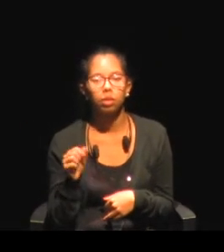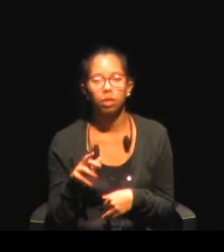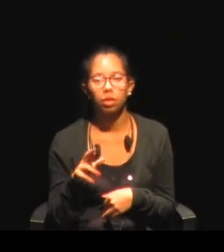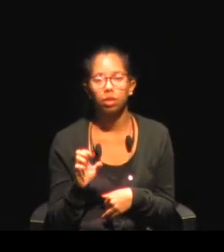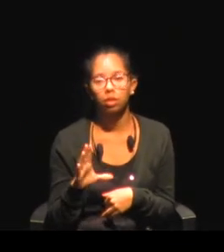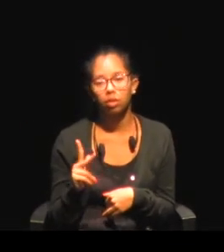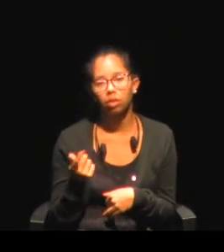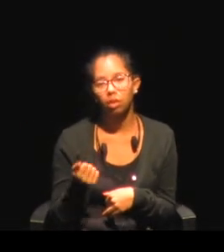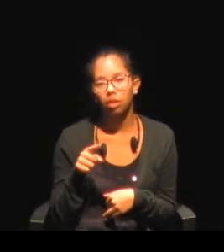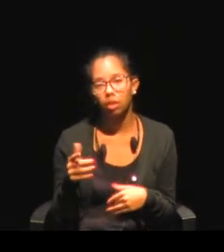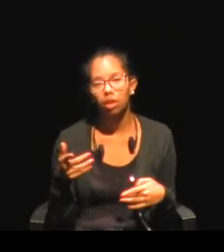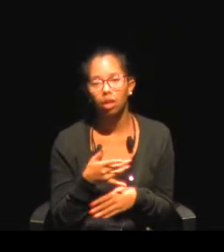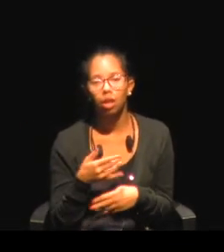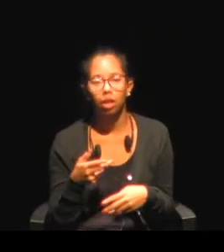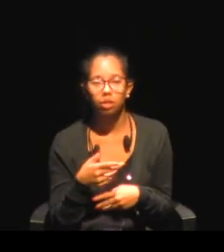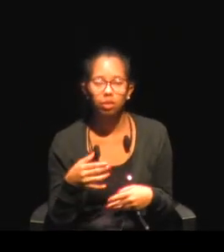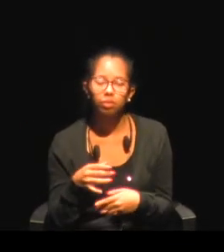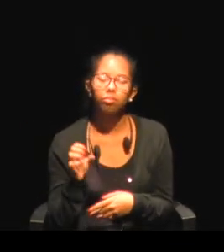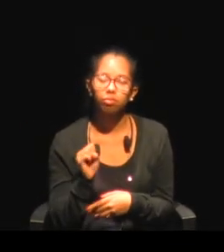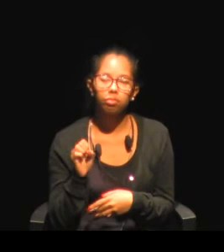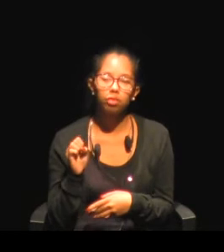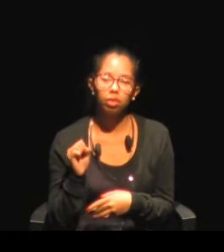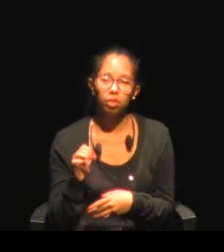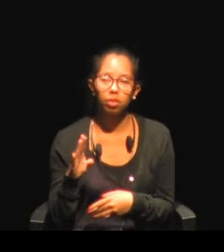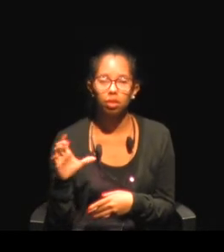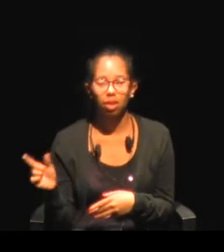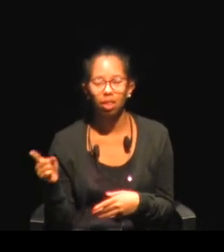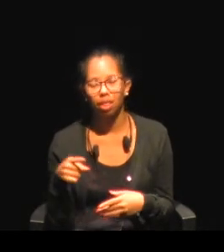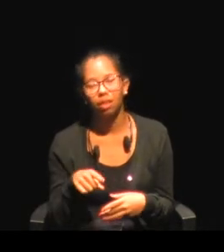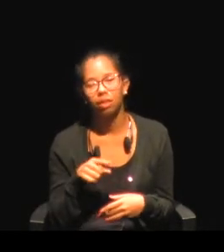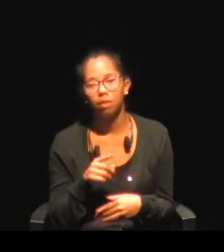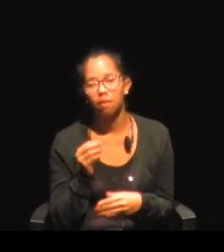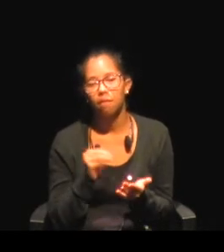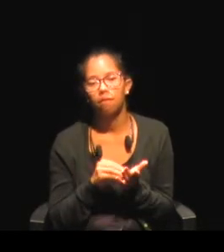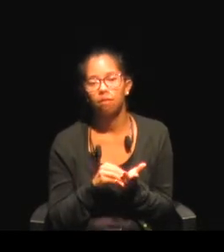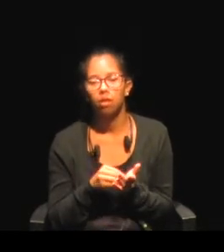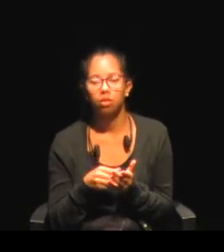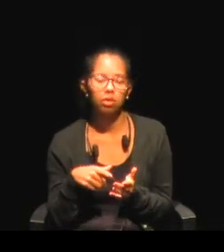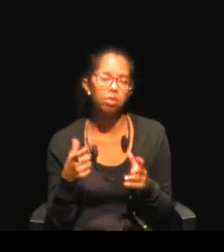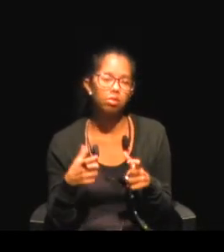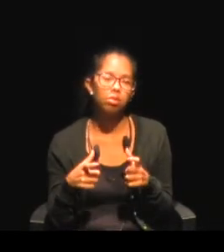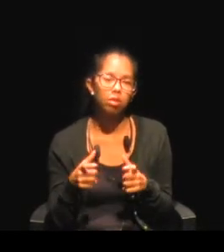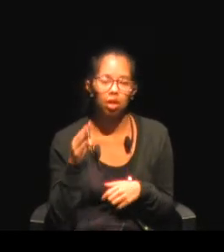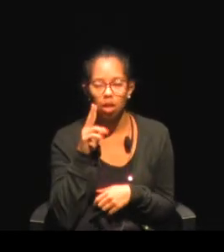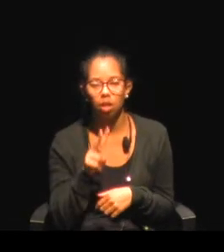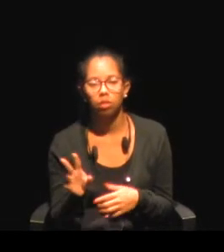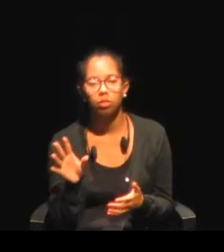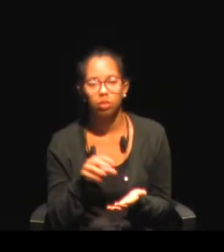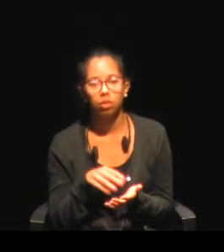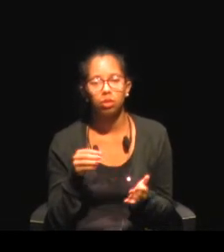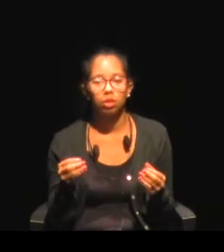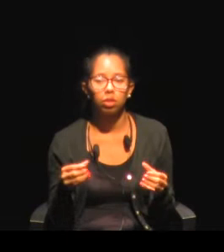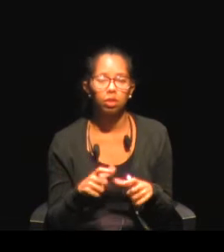aqui, que é a Rua Marechal Deodoro. E é uma cidade que carente um pouco de uma centralidade, de uma referência de centralidade, que foi